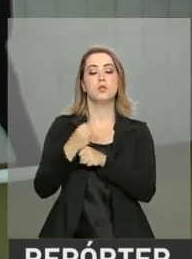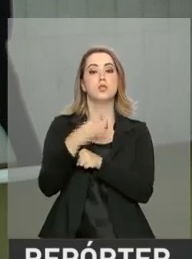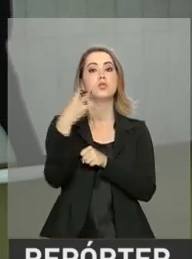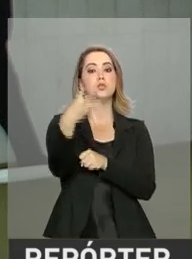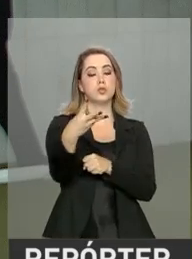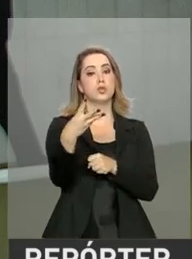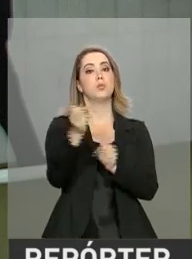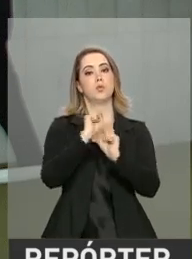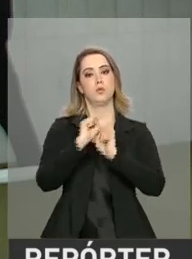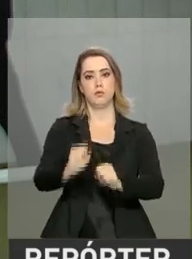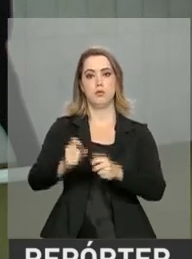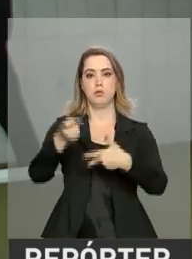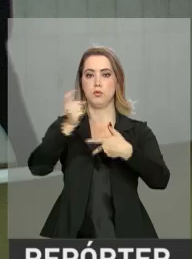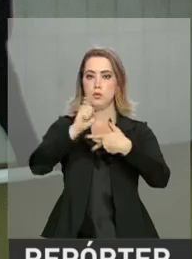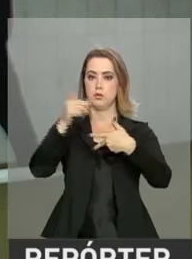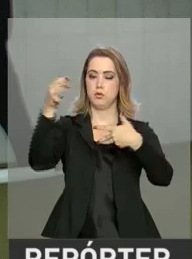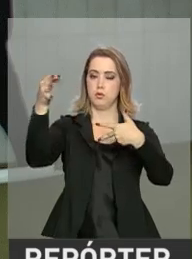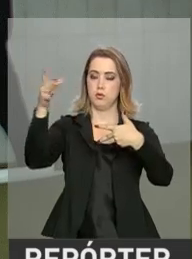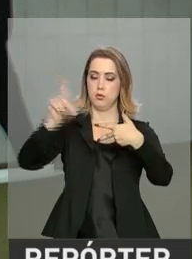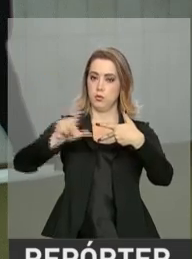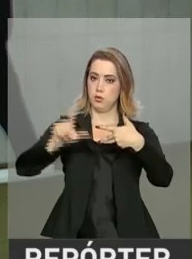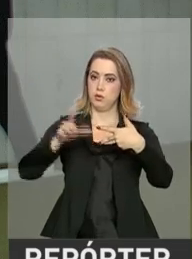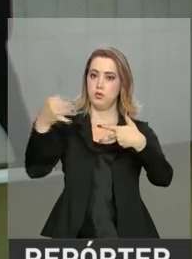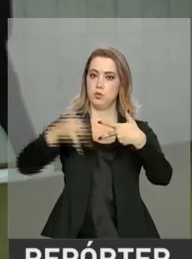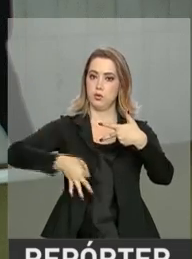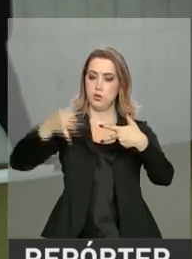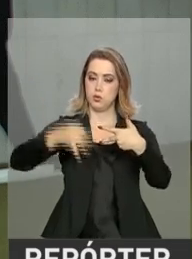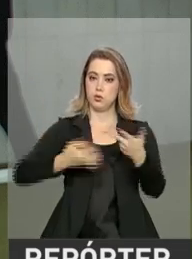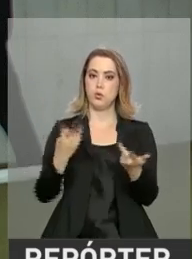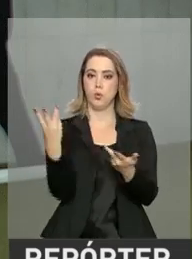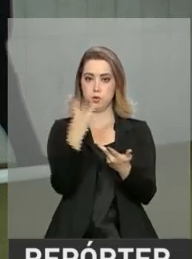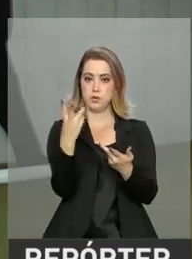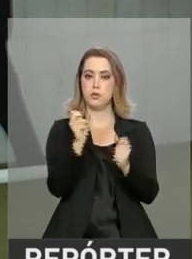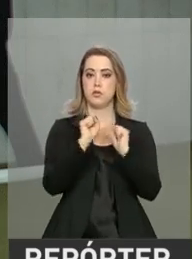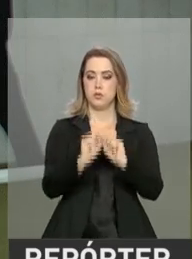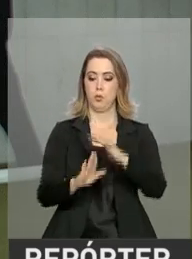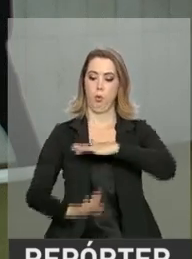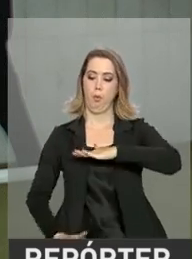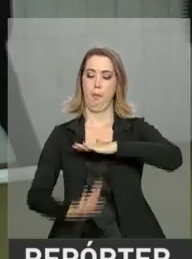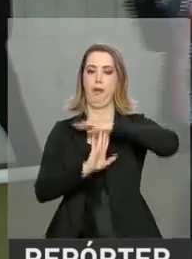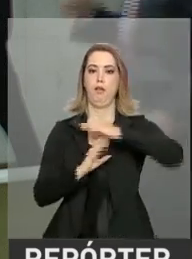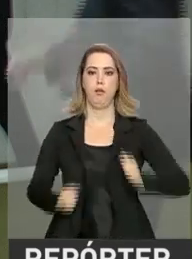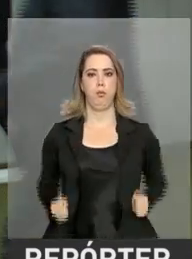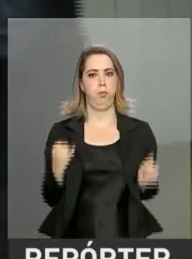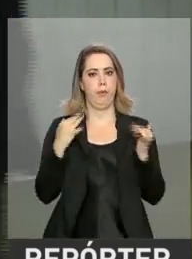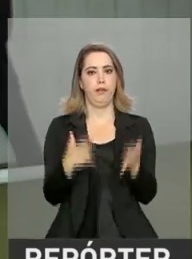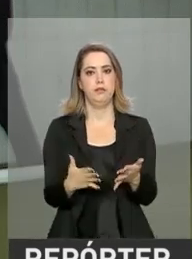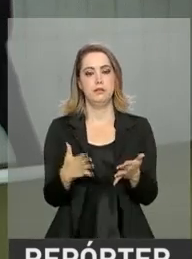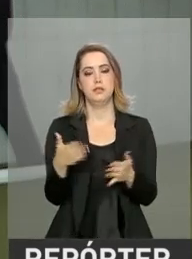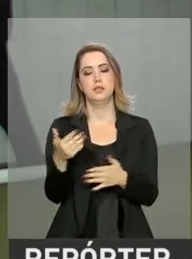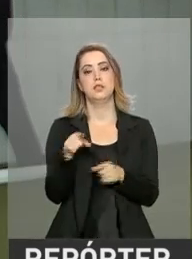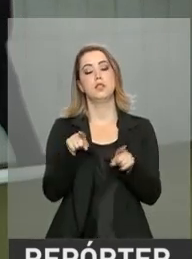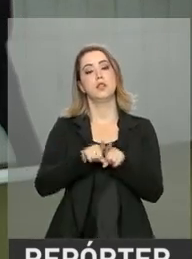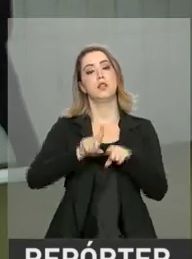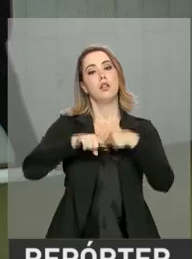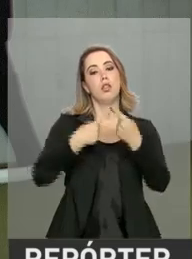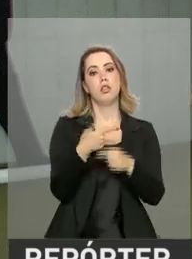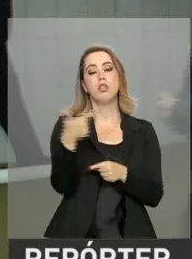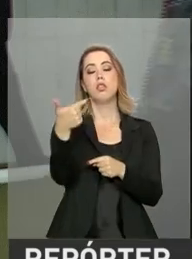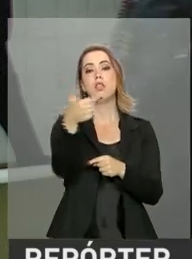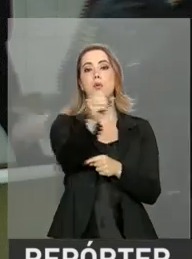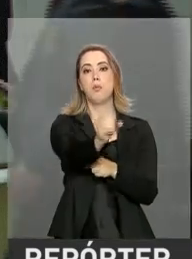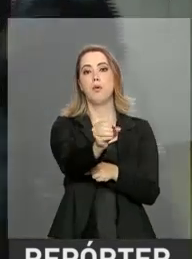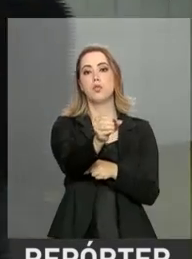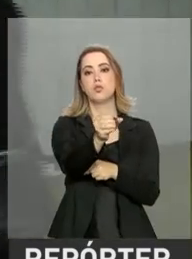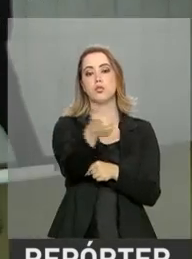o Legislativo, o Executivo e o Judiciário. A partir do 10º ano de vigência desse regime, a